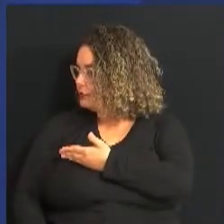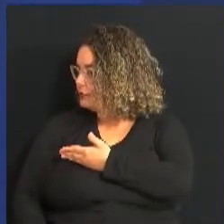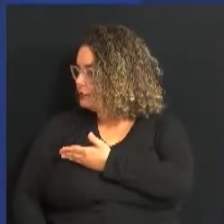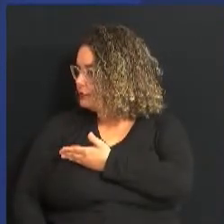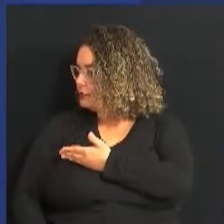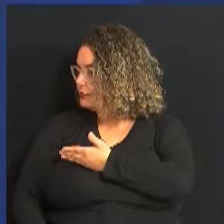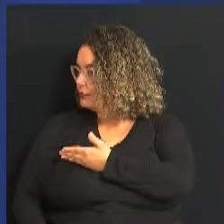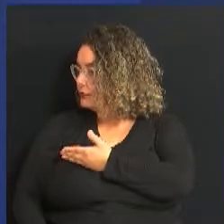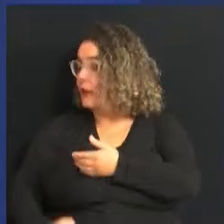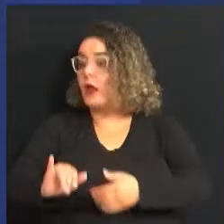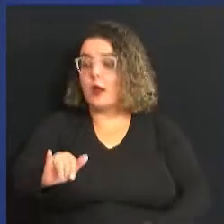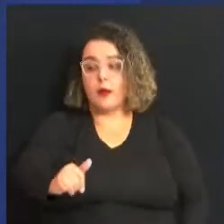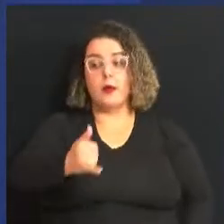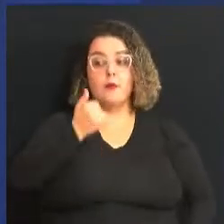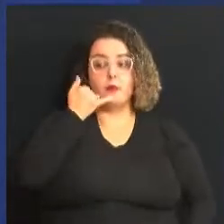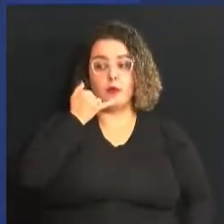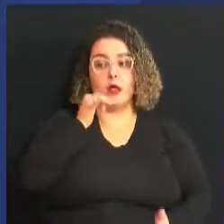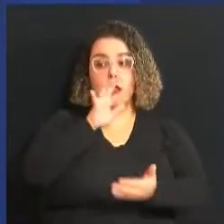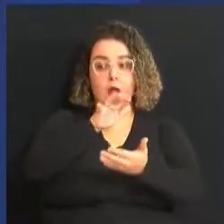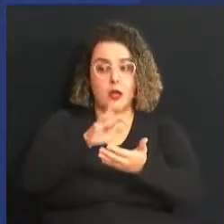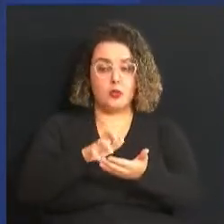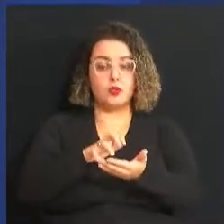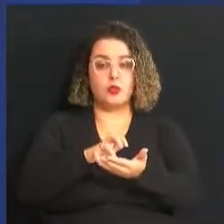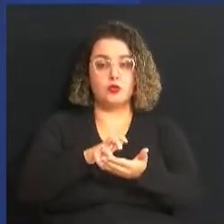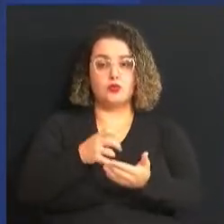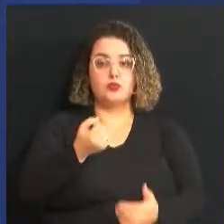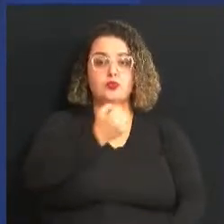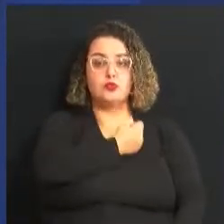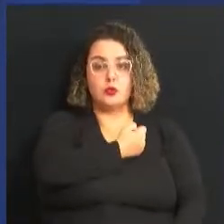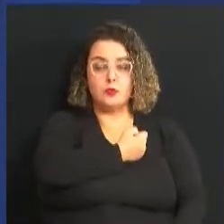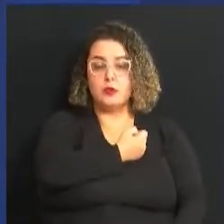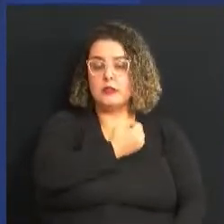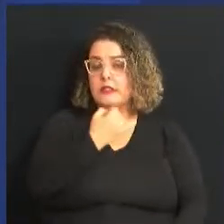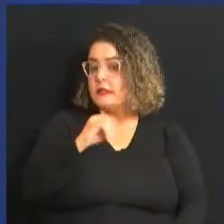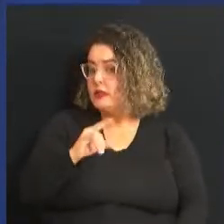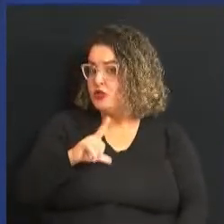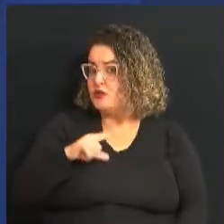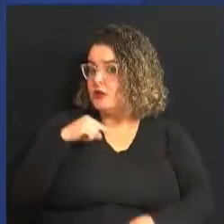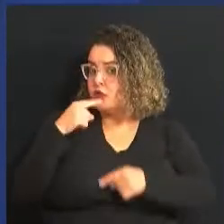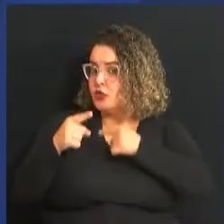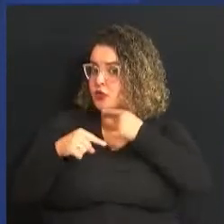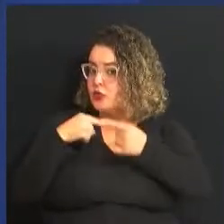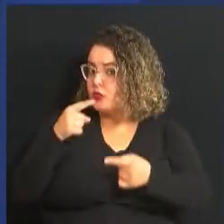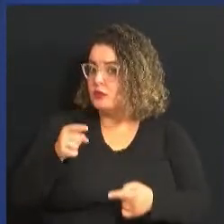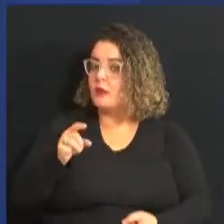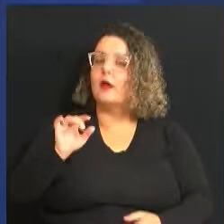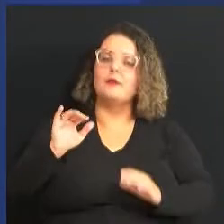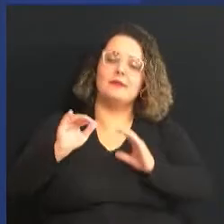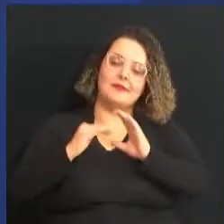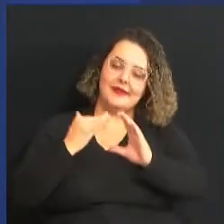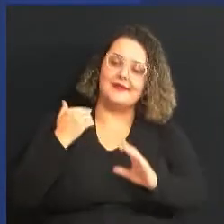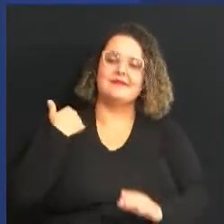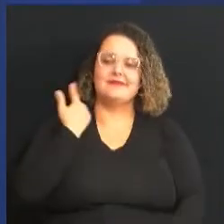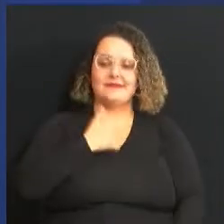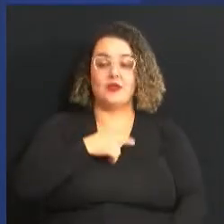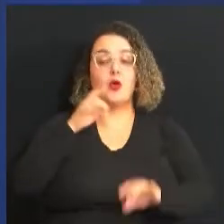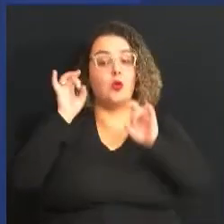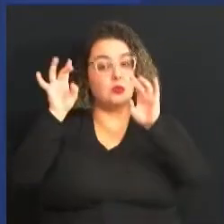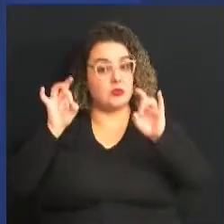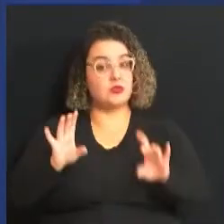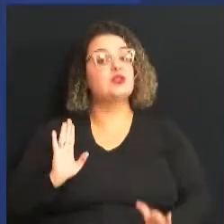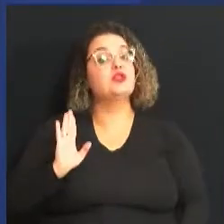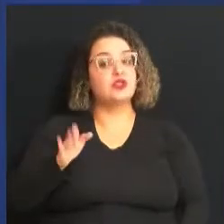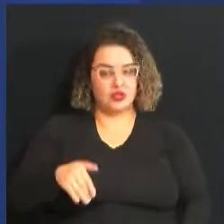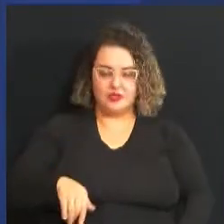aí, anota esse número. Se ao longo do nosso programa surgir alguma dúvida, é só mandar para a gente que o especialista que já está aqui na